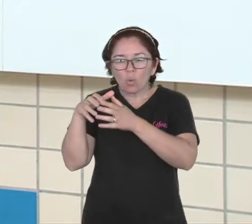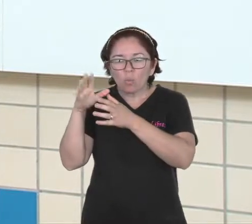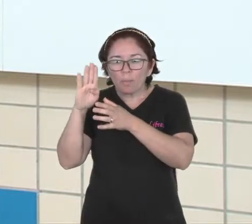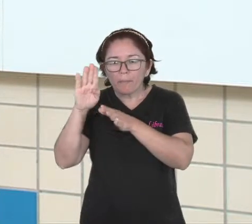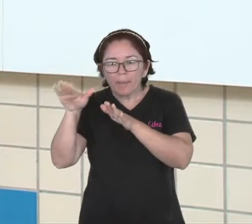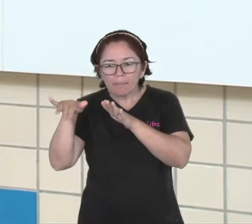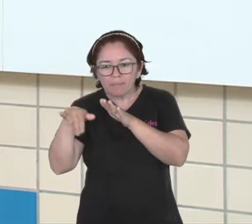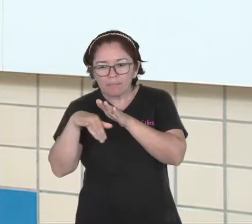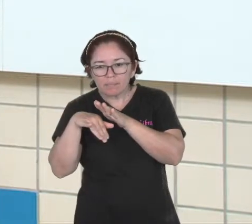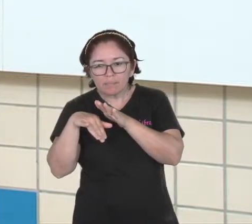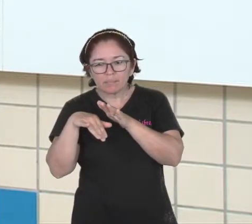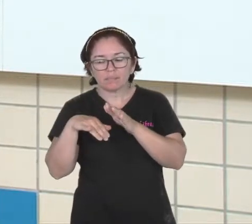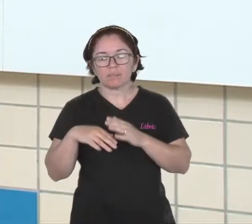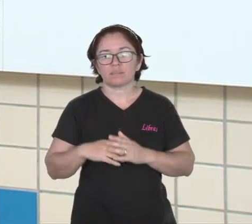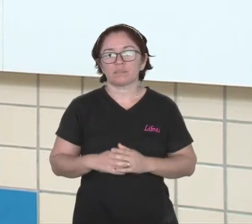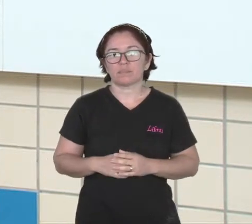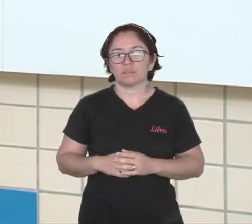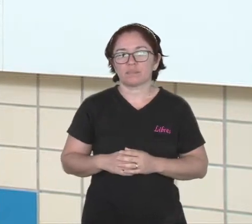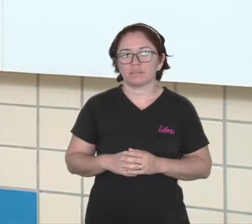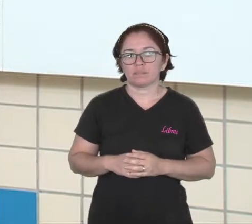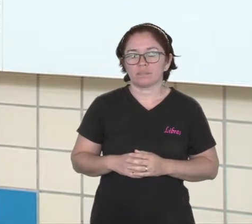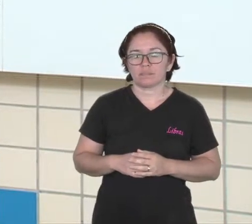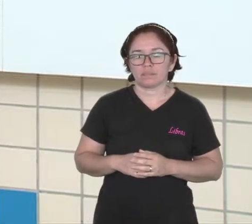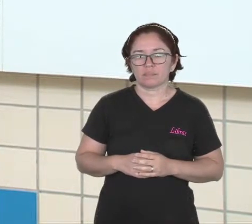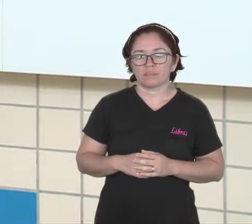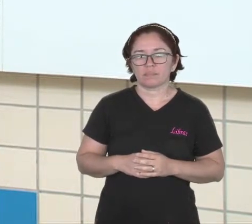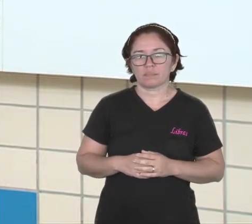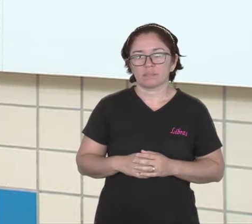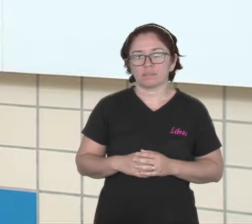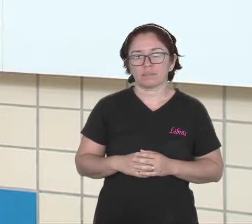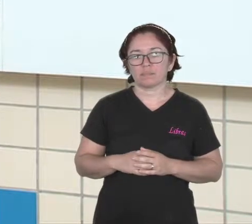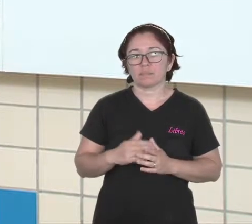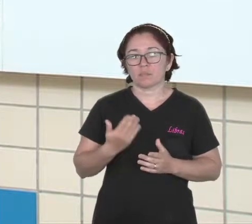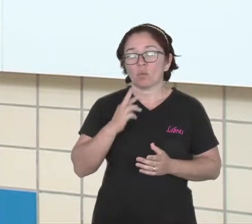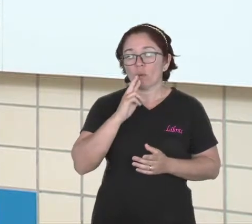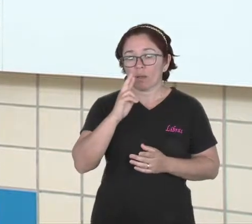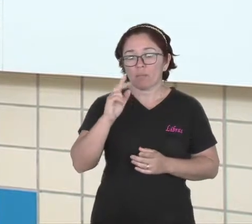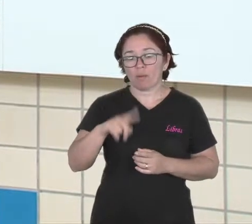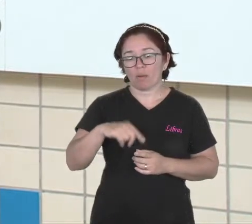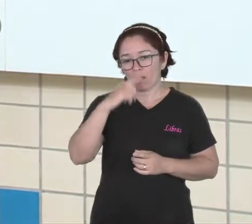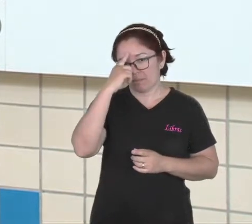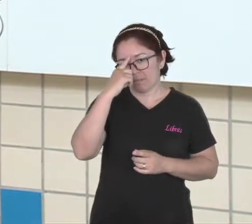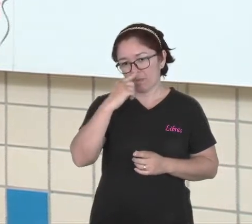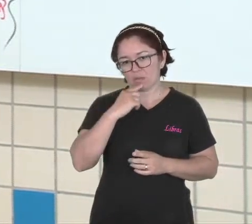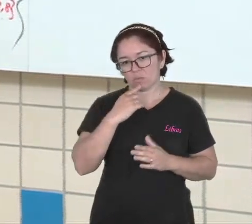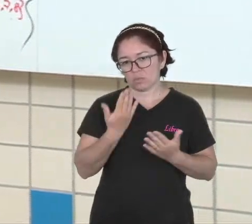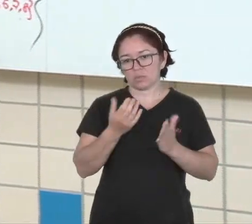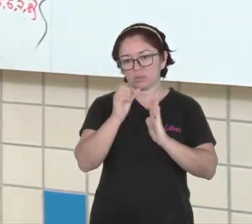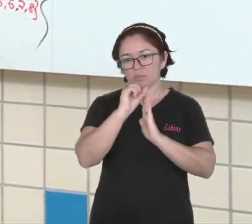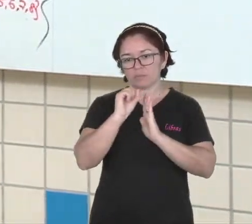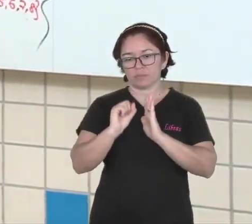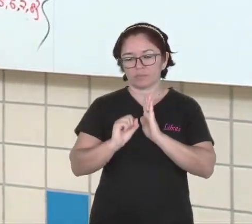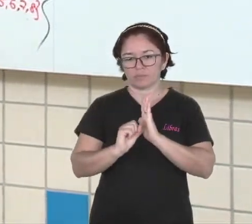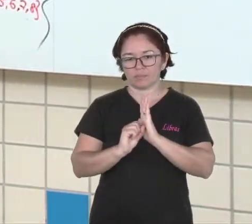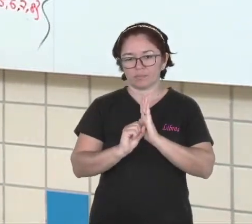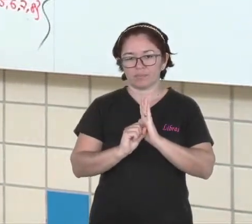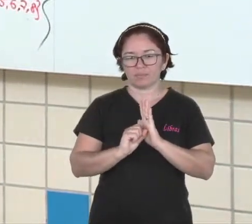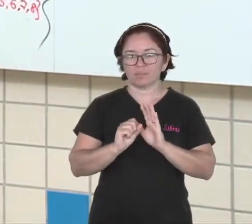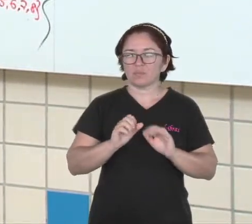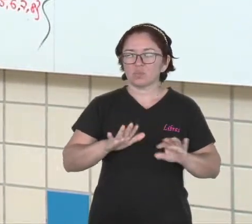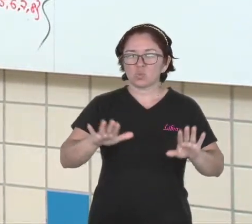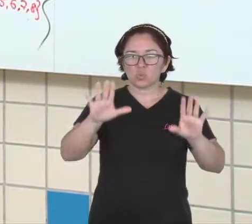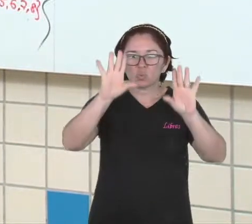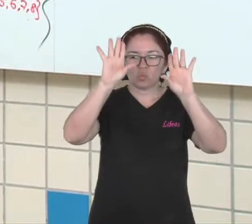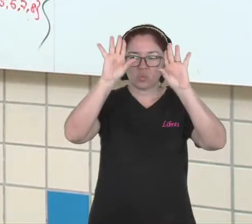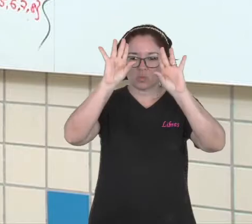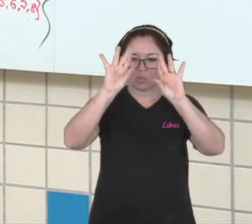efetivamente utilizei como resposta, eu chamo de imagem. Tranquilo? Bom, isso já é informação suficiente para